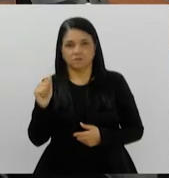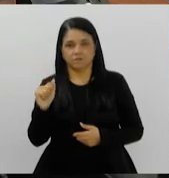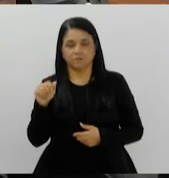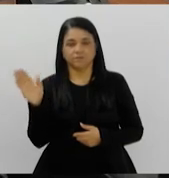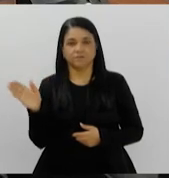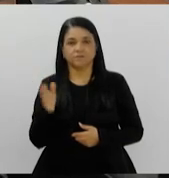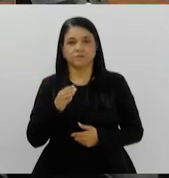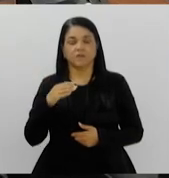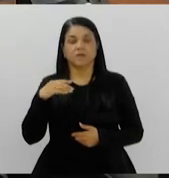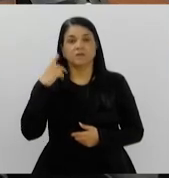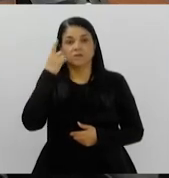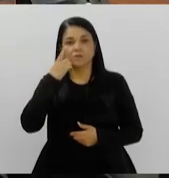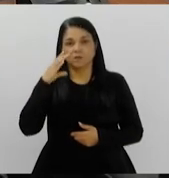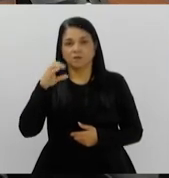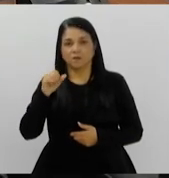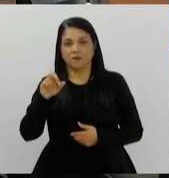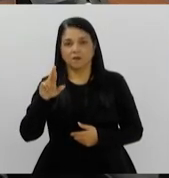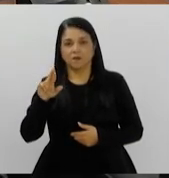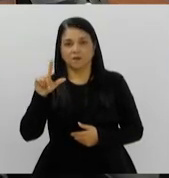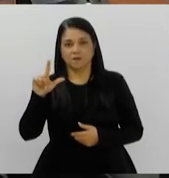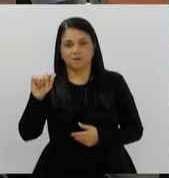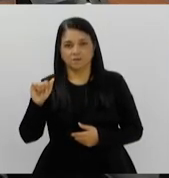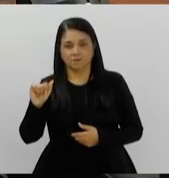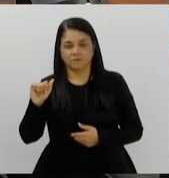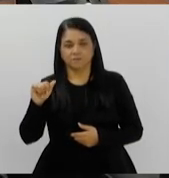Deputada Carla Machado.